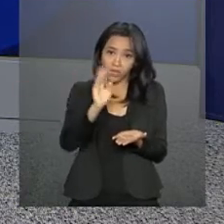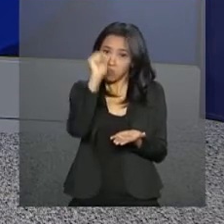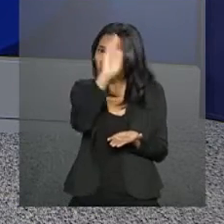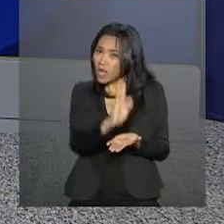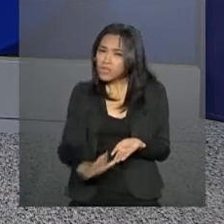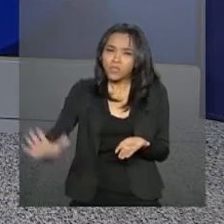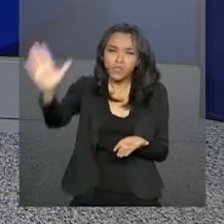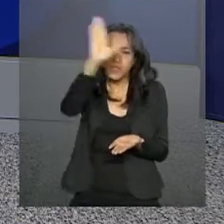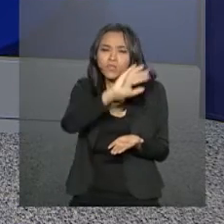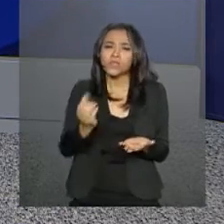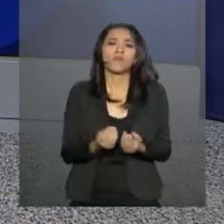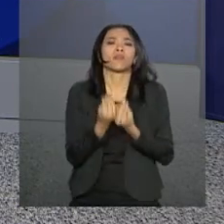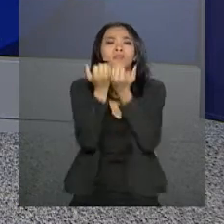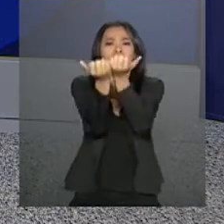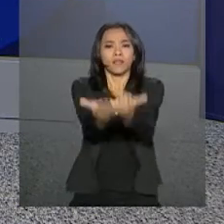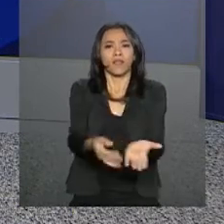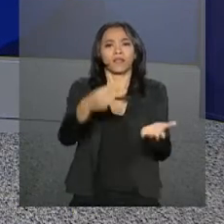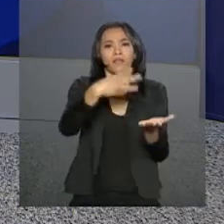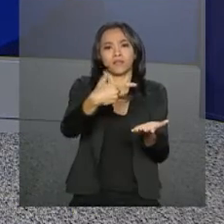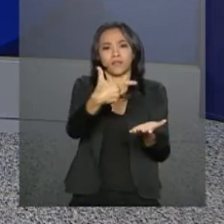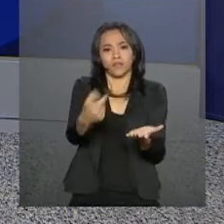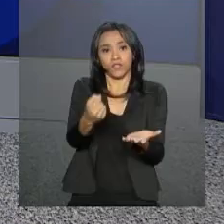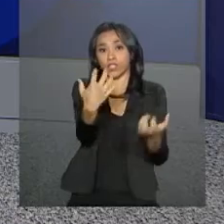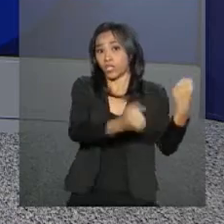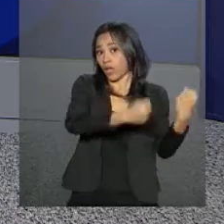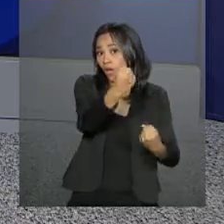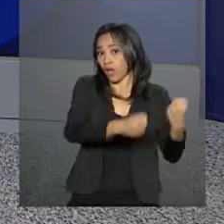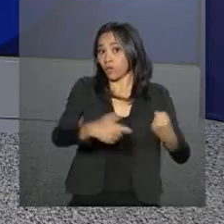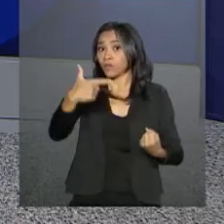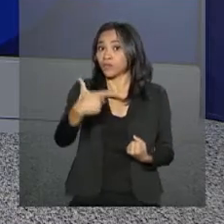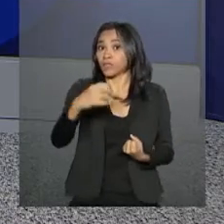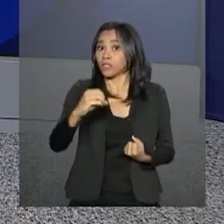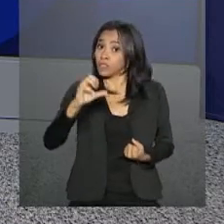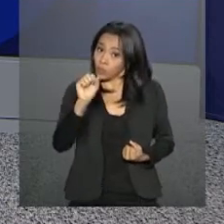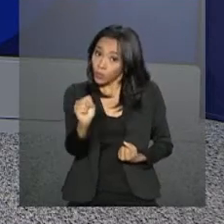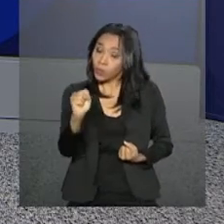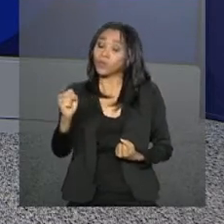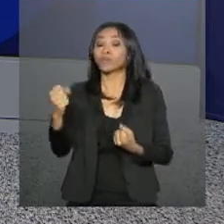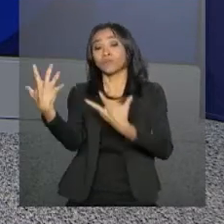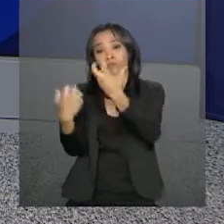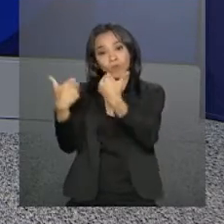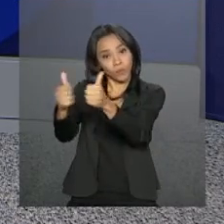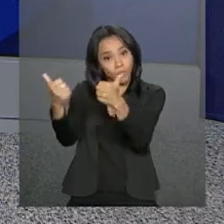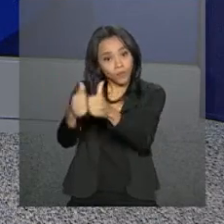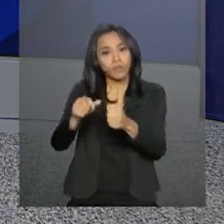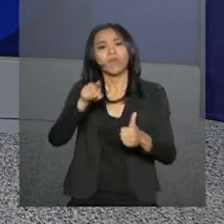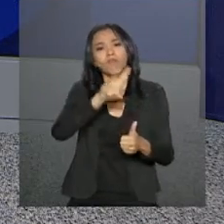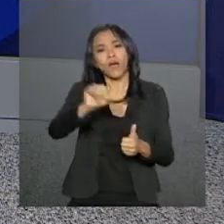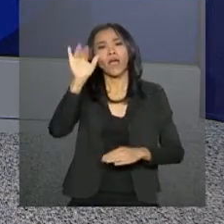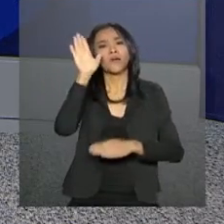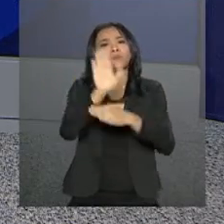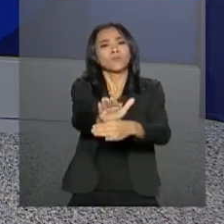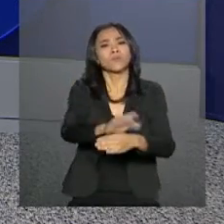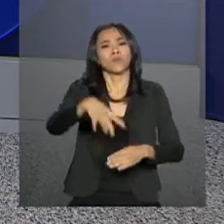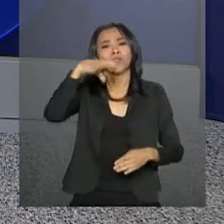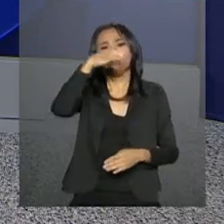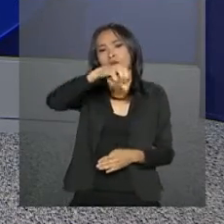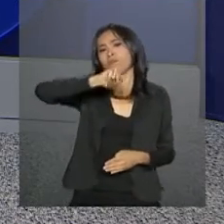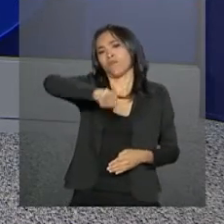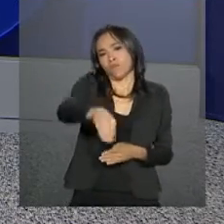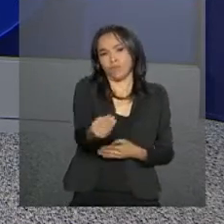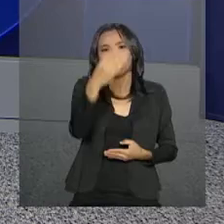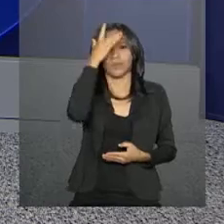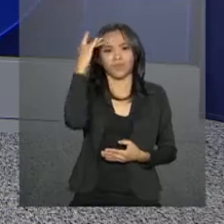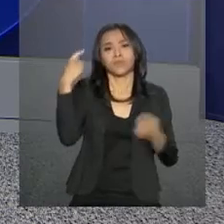320 carros e 208 micro ônibus o que deve atender cerca de 9 milhões de pessoas que dependem